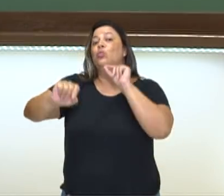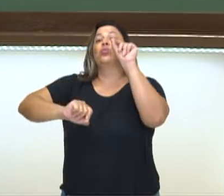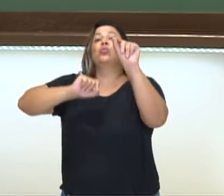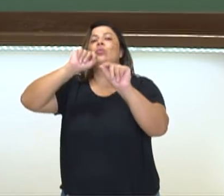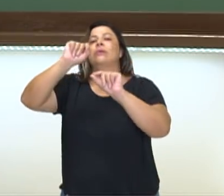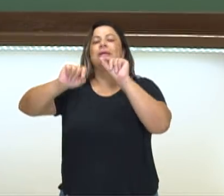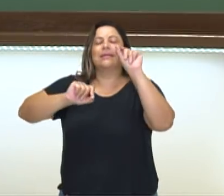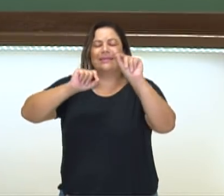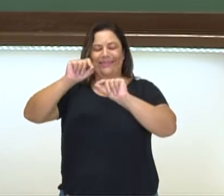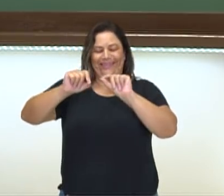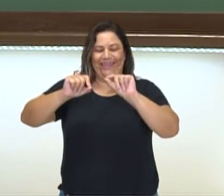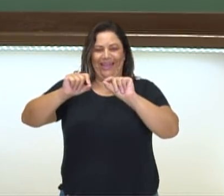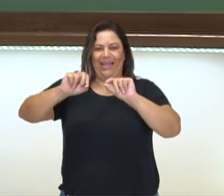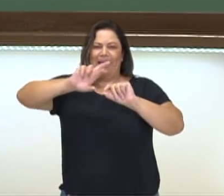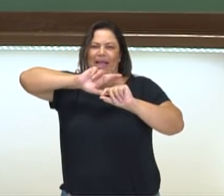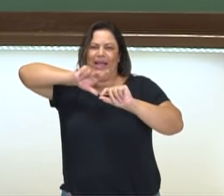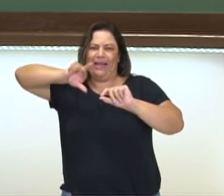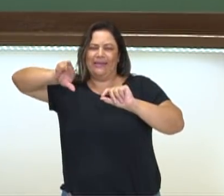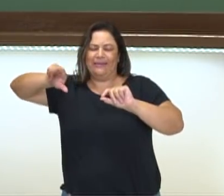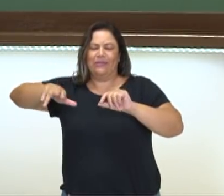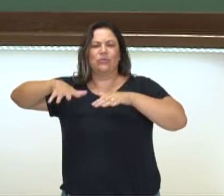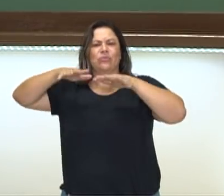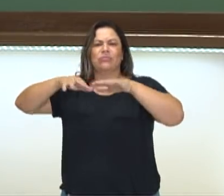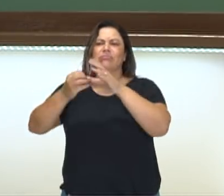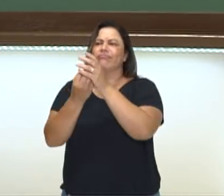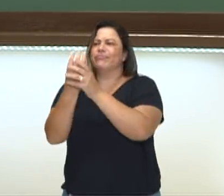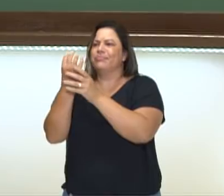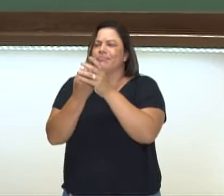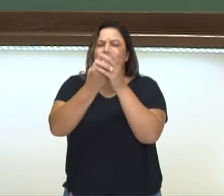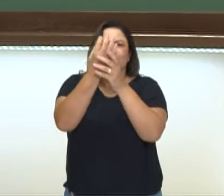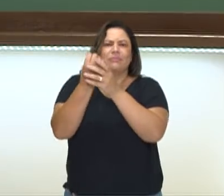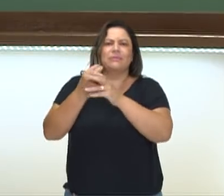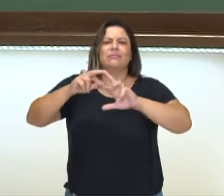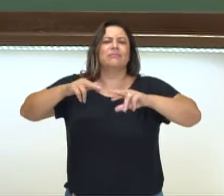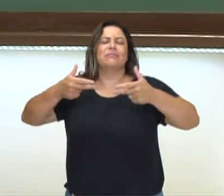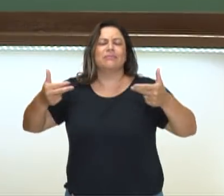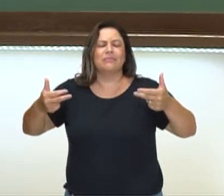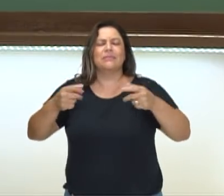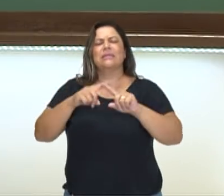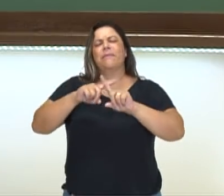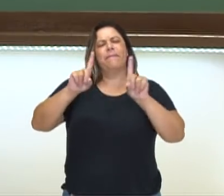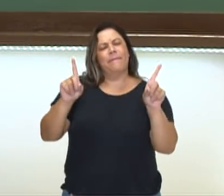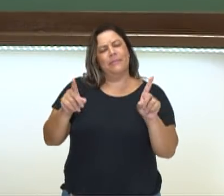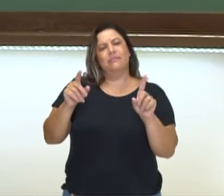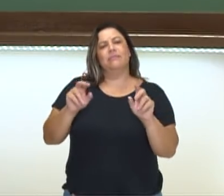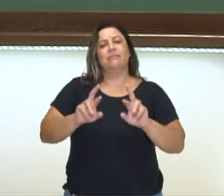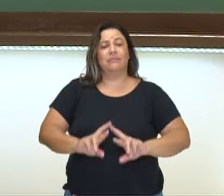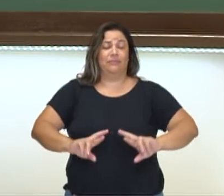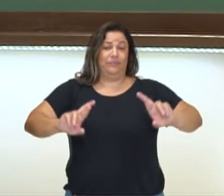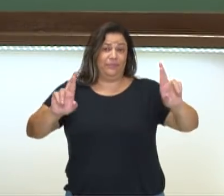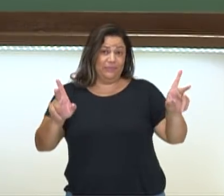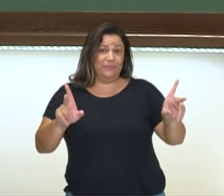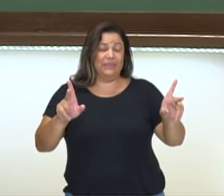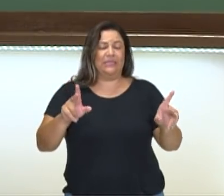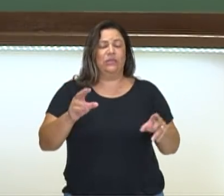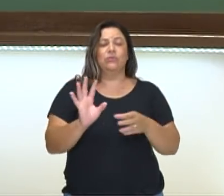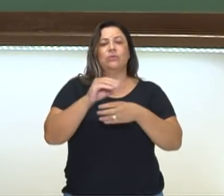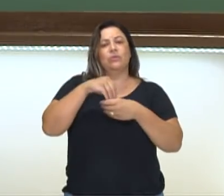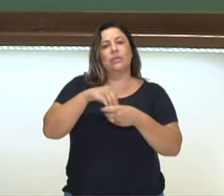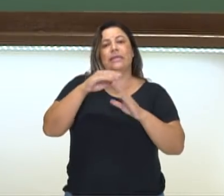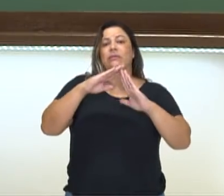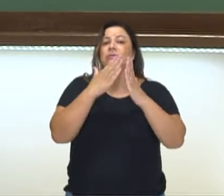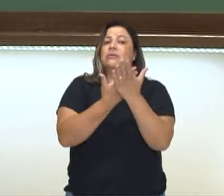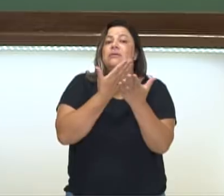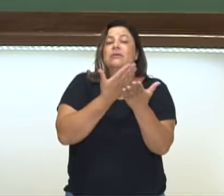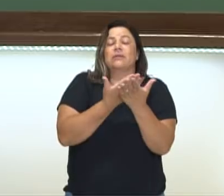seja, as manifestações religiosas. Mas para que estudar as diferentes formas de religiosidade dentro da escola?